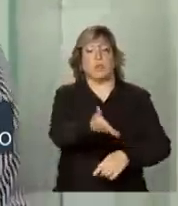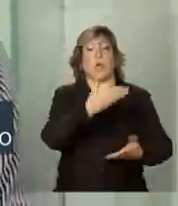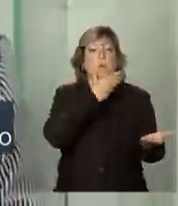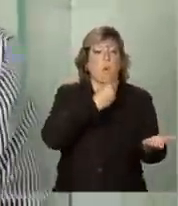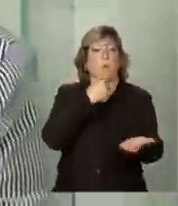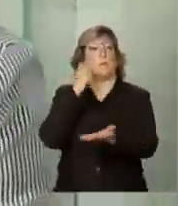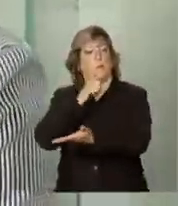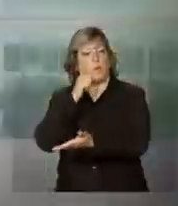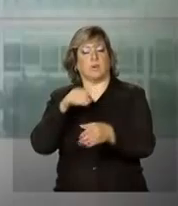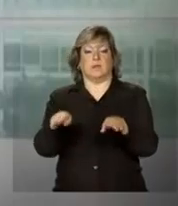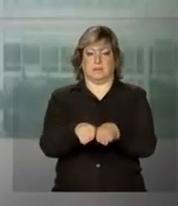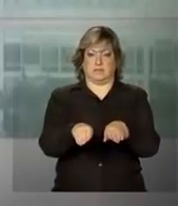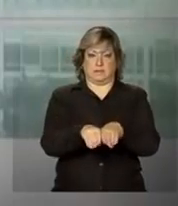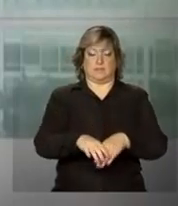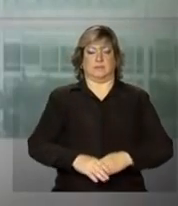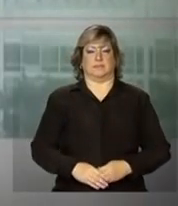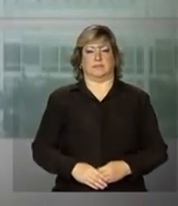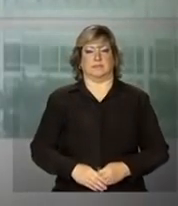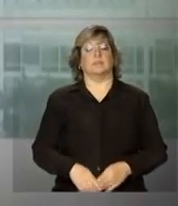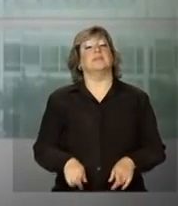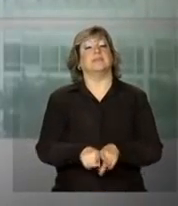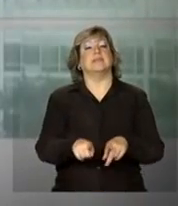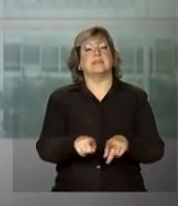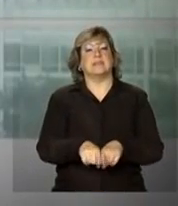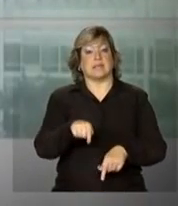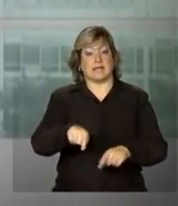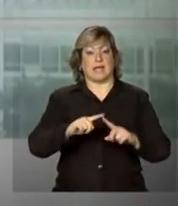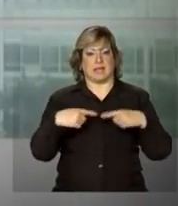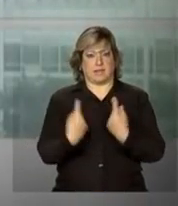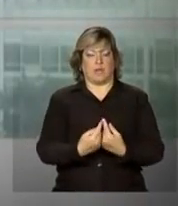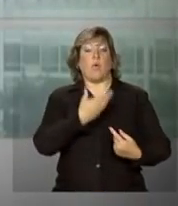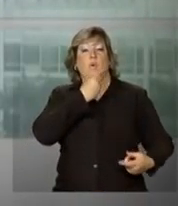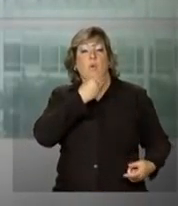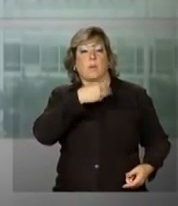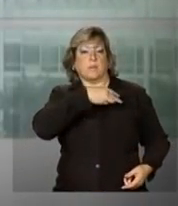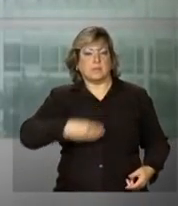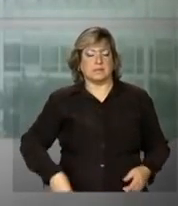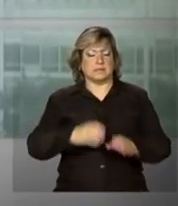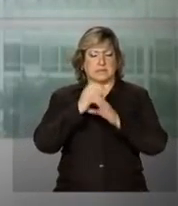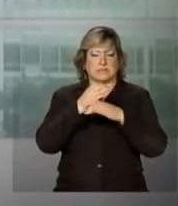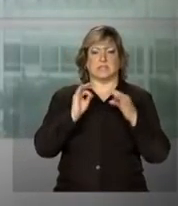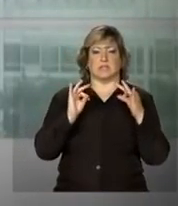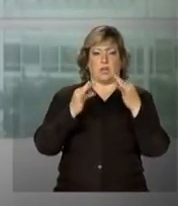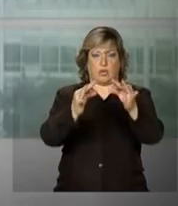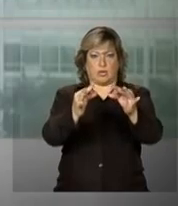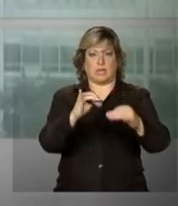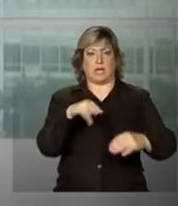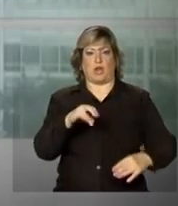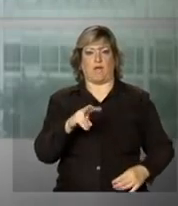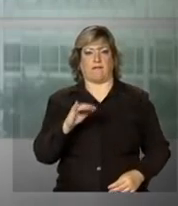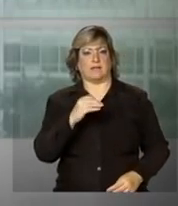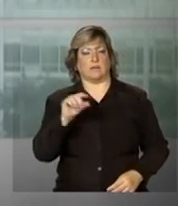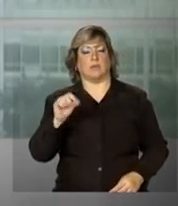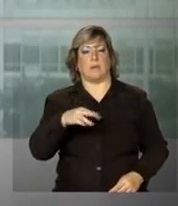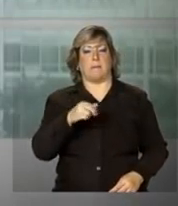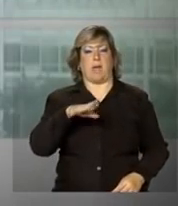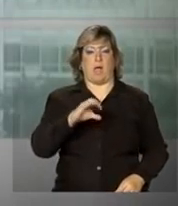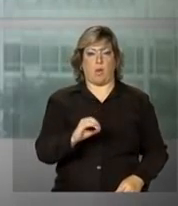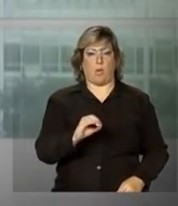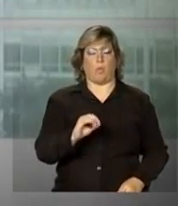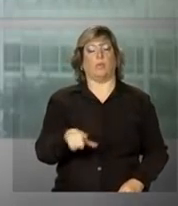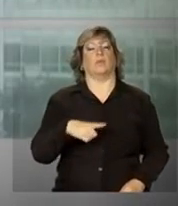e mulheres. E ainda durante o evento, o ministro da Ciência, Tecnologia e Inovação, Marco